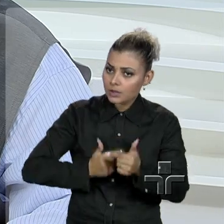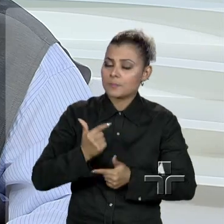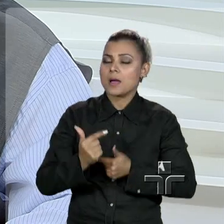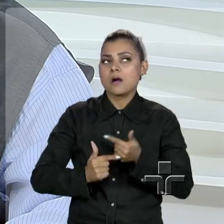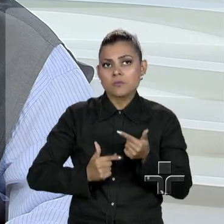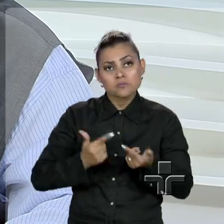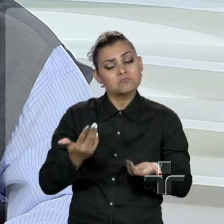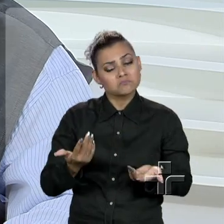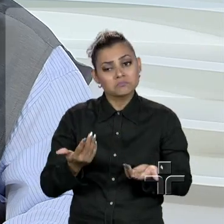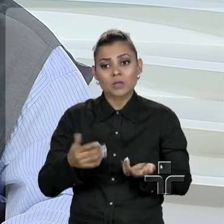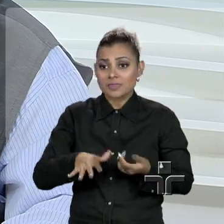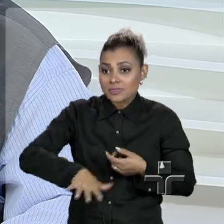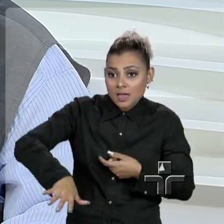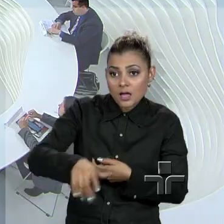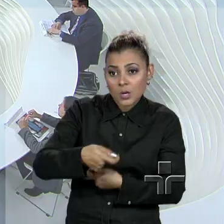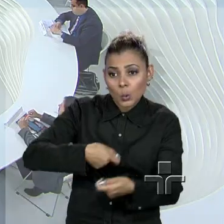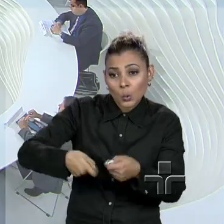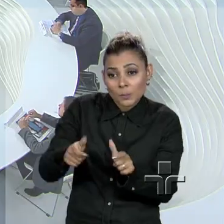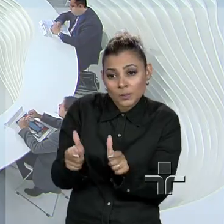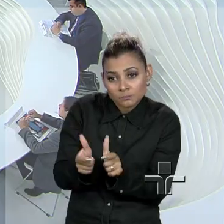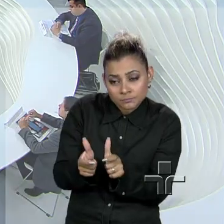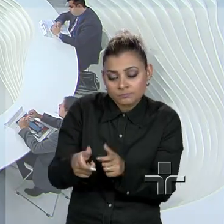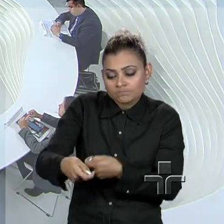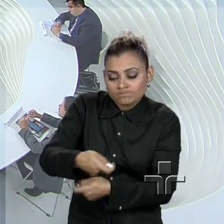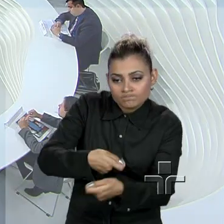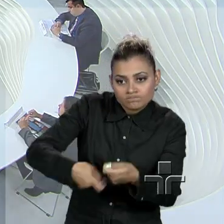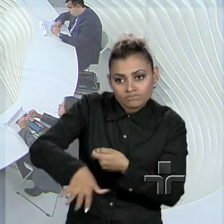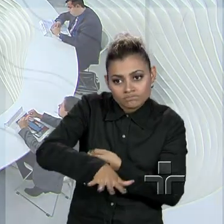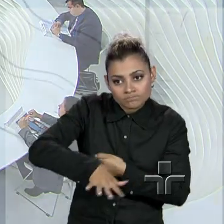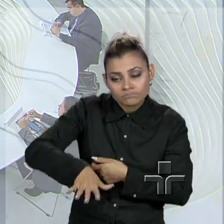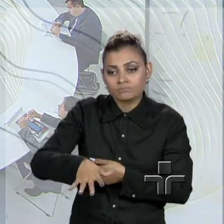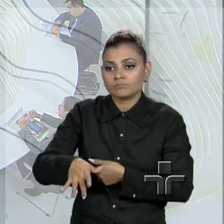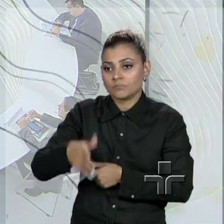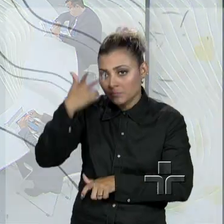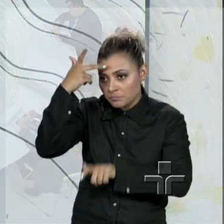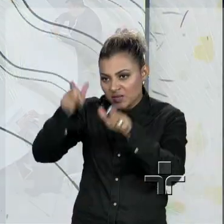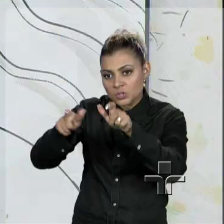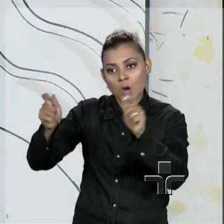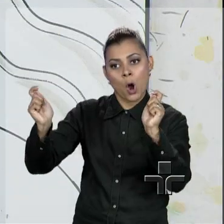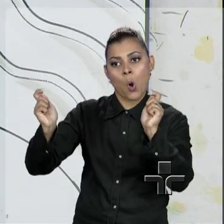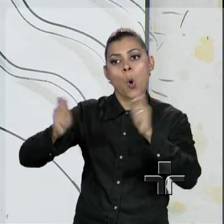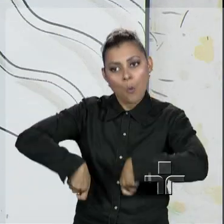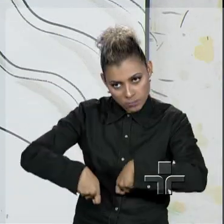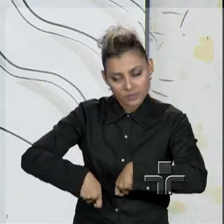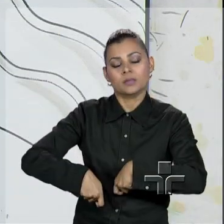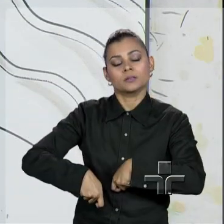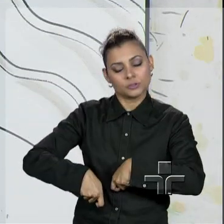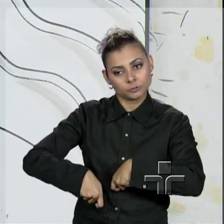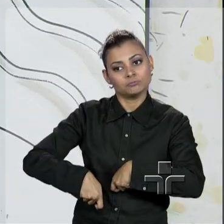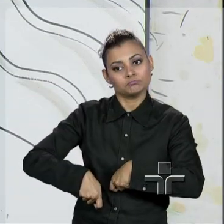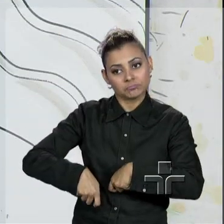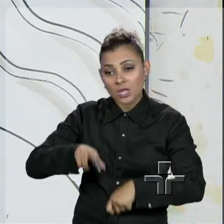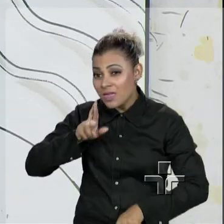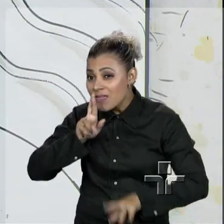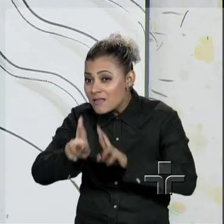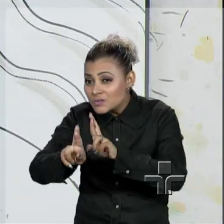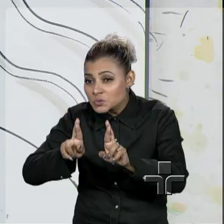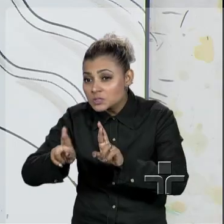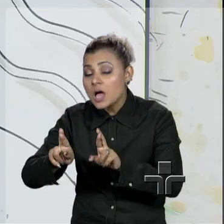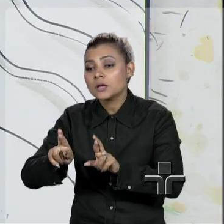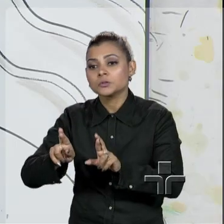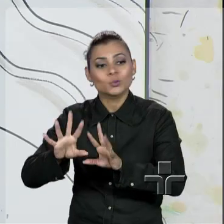de microeconomia que está sendo feito por gente muito competente e cujos resultados